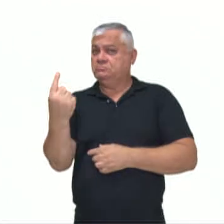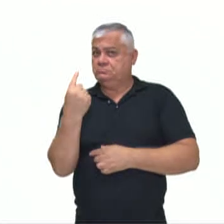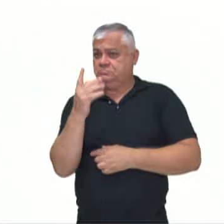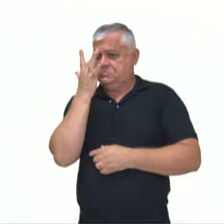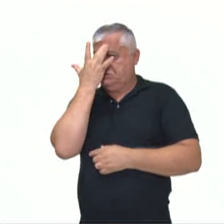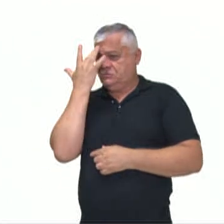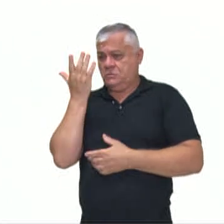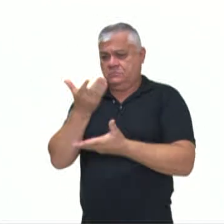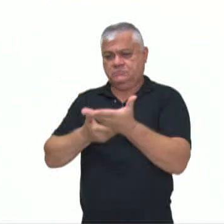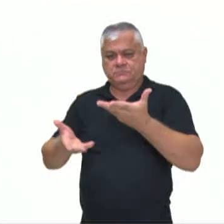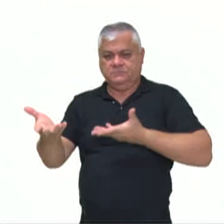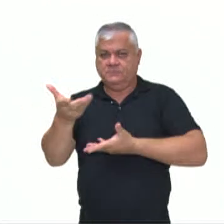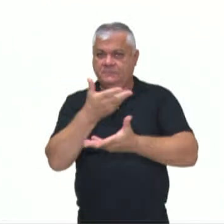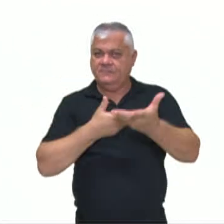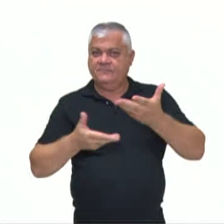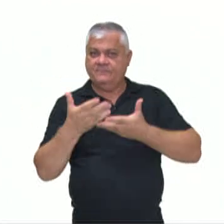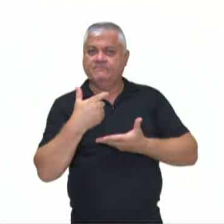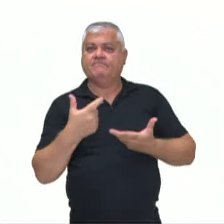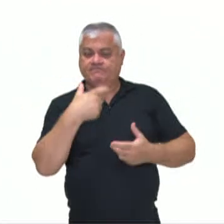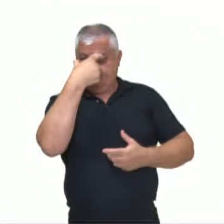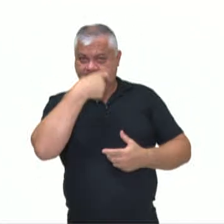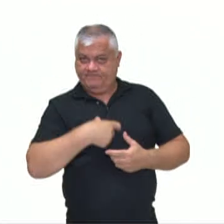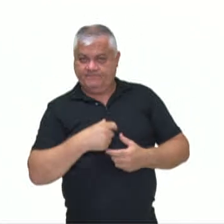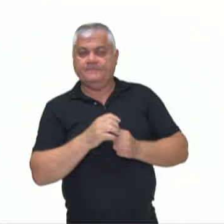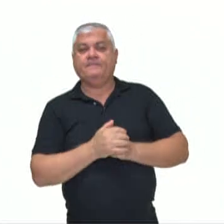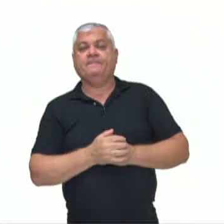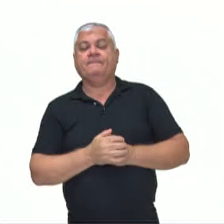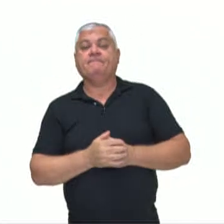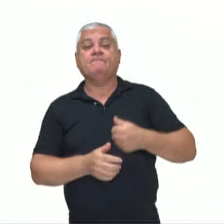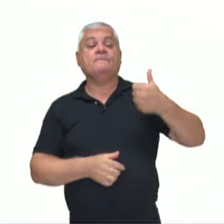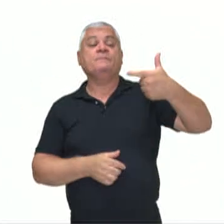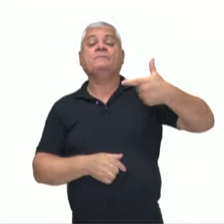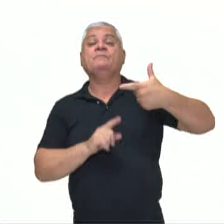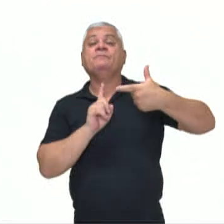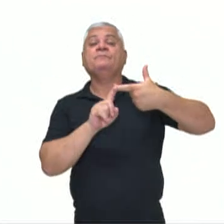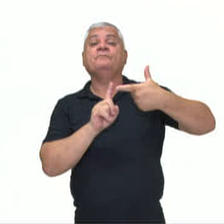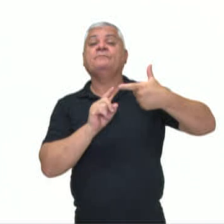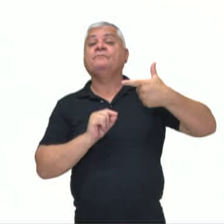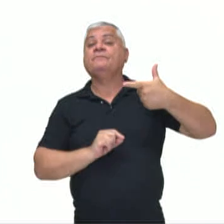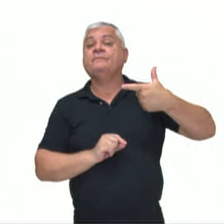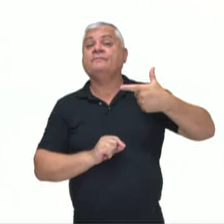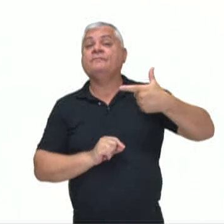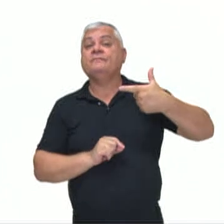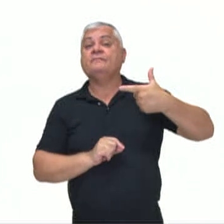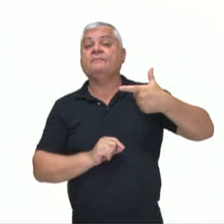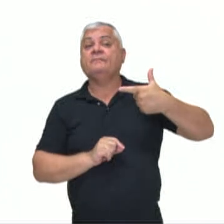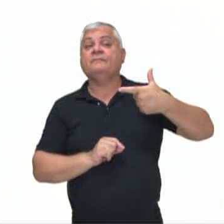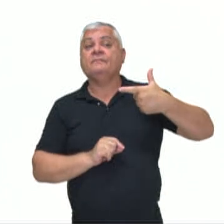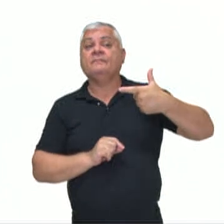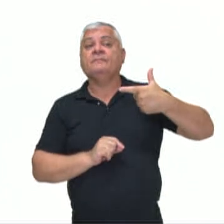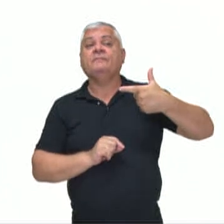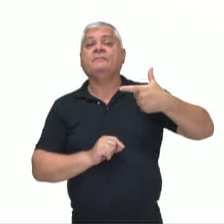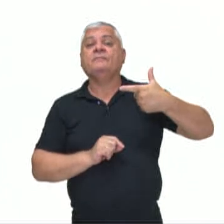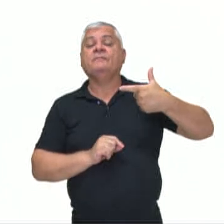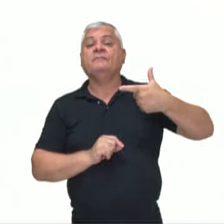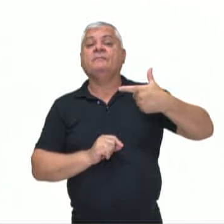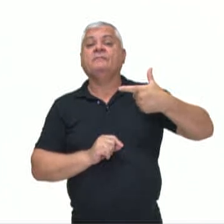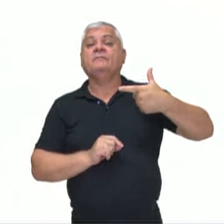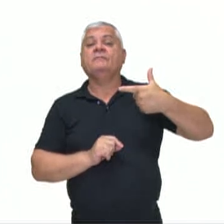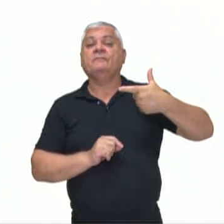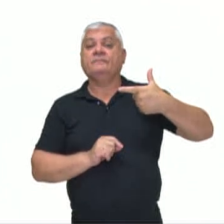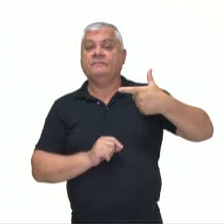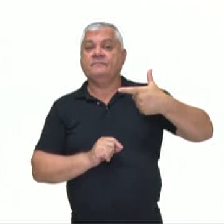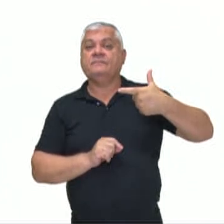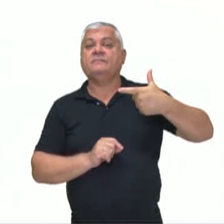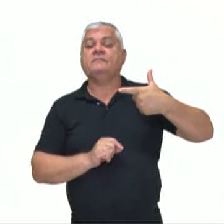relação com os demais, de como proceder, certo? E dois, a segunda definição, maneira de nombrar a uma pessoa